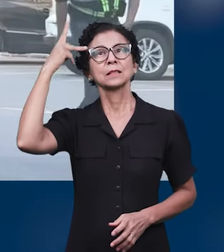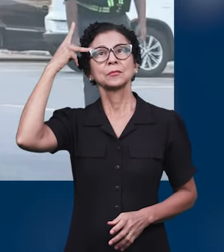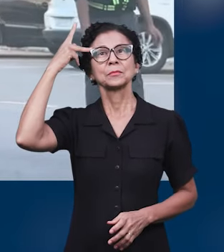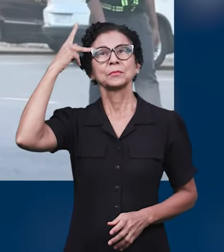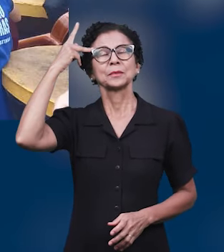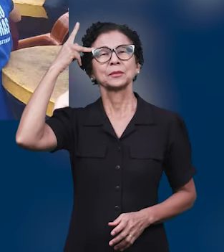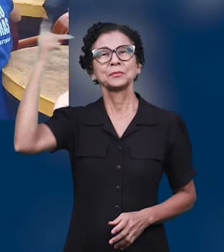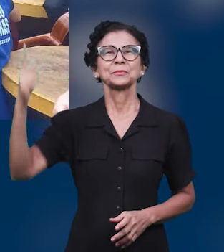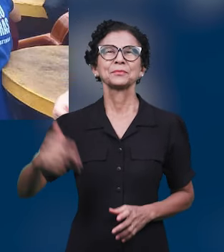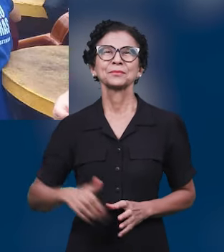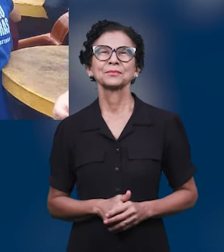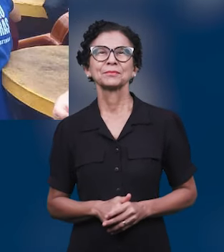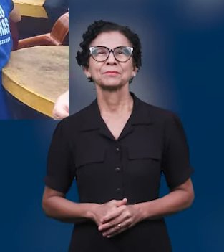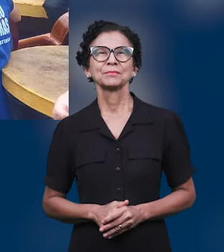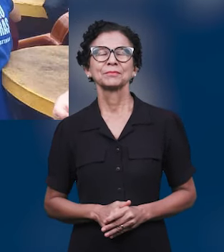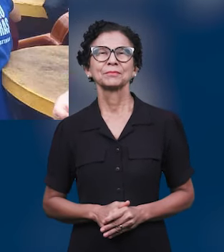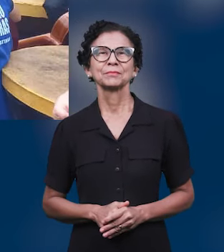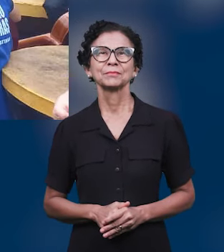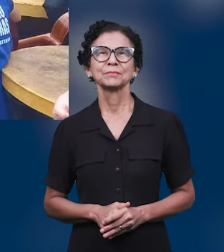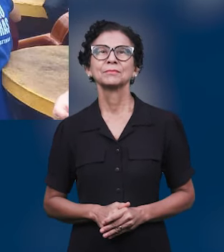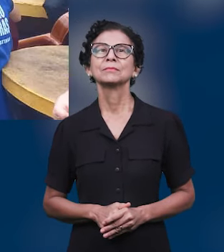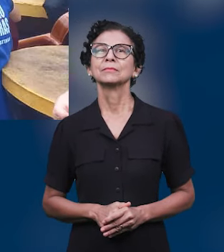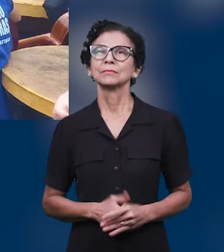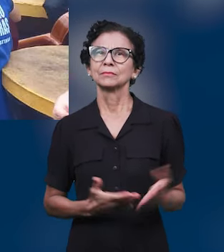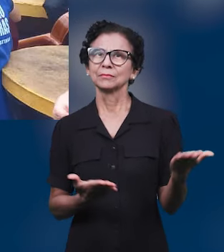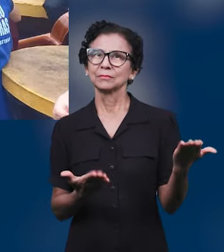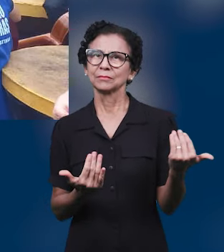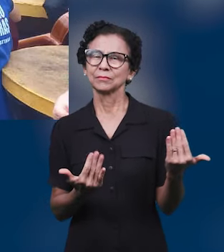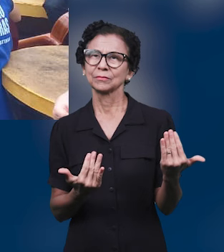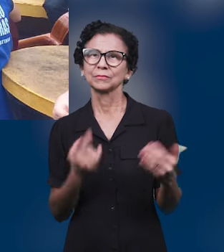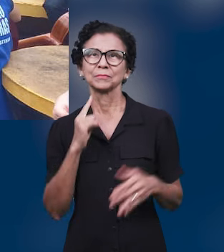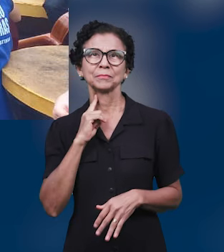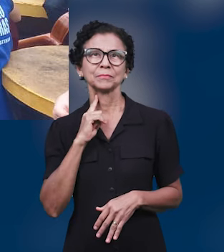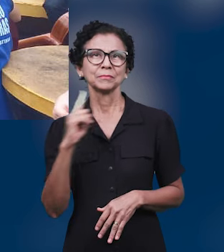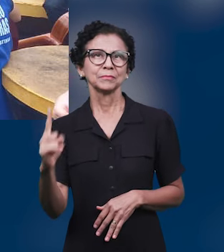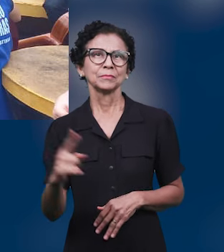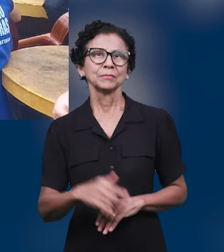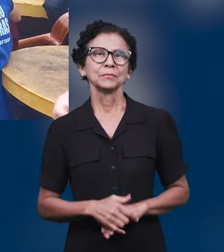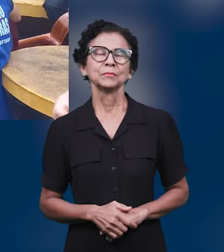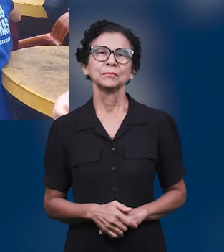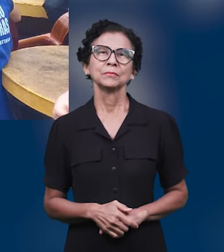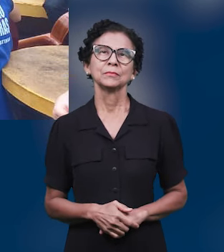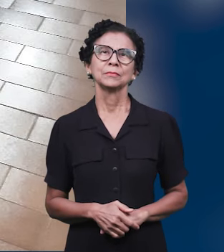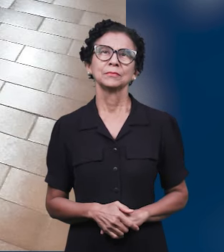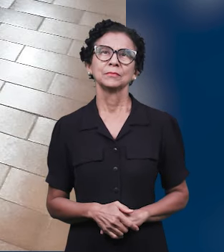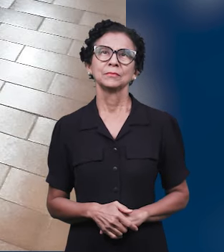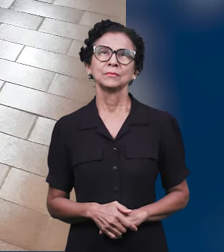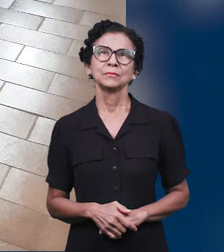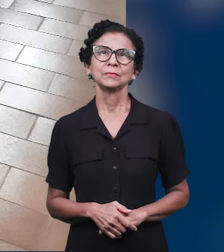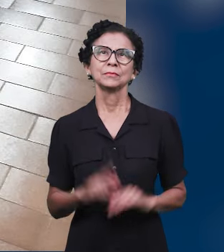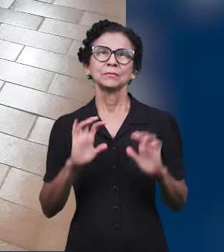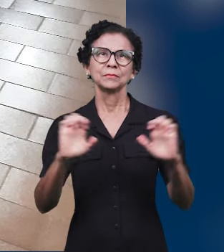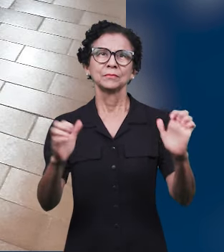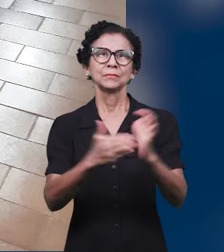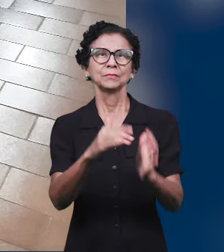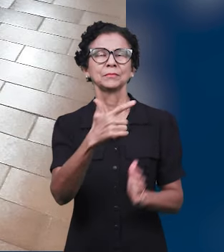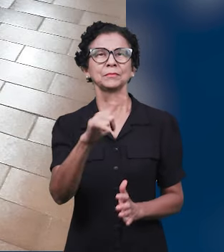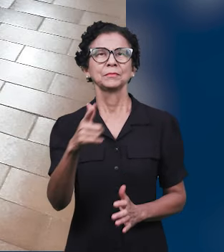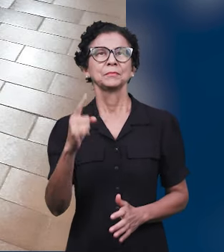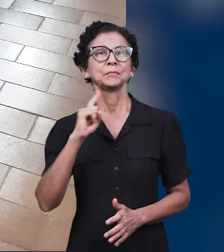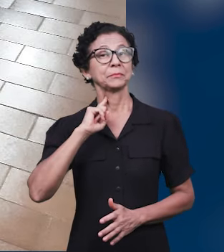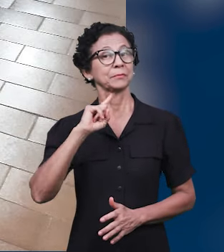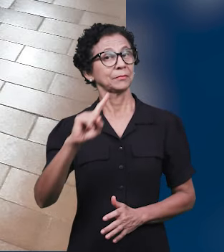Paulo. O trabalho dos nossos jovens também em Inhampim, que fica em Minas Gerais. Evangelho Sem Fronteiras em